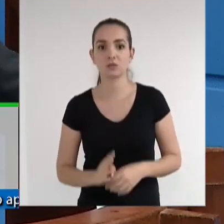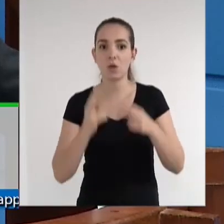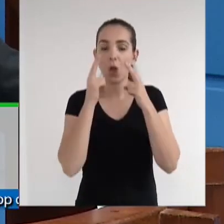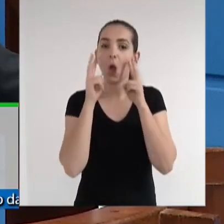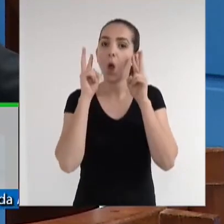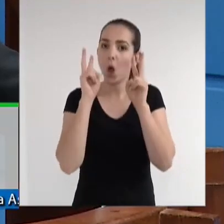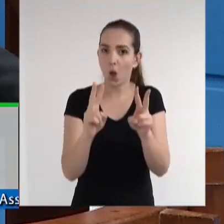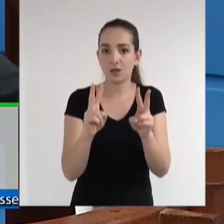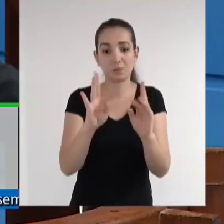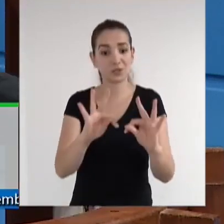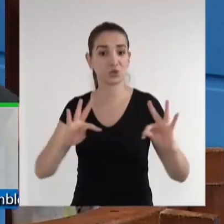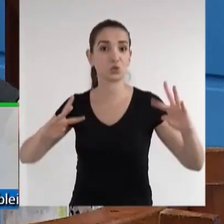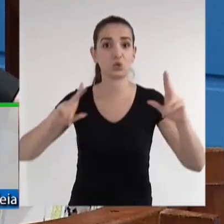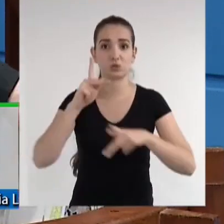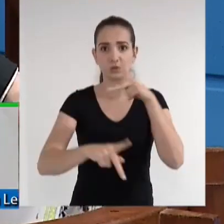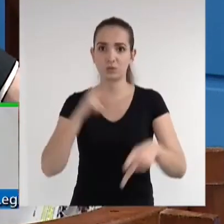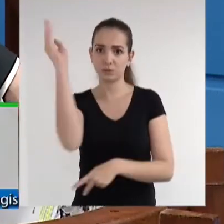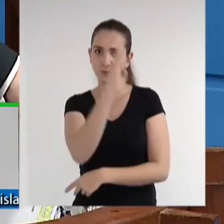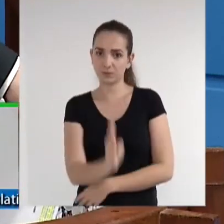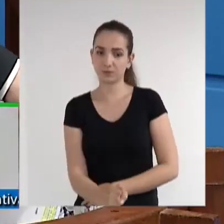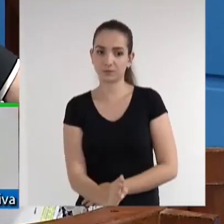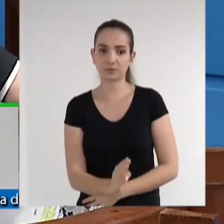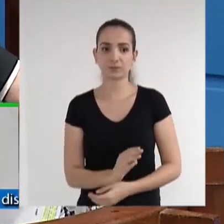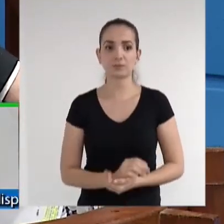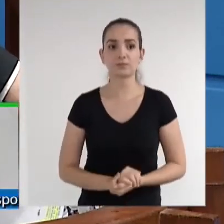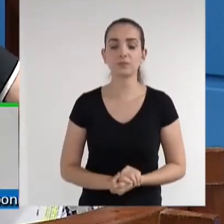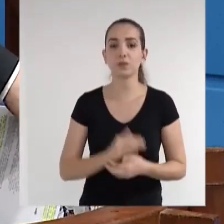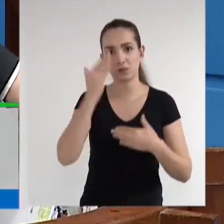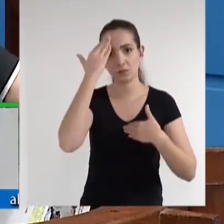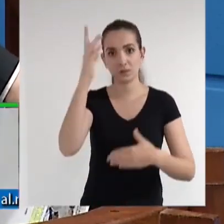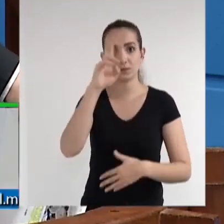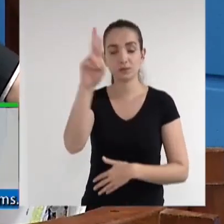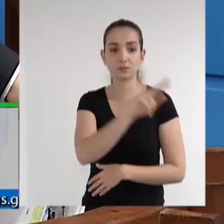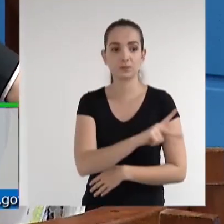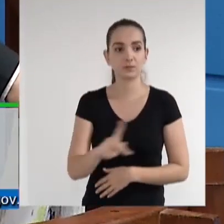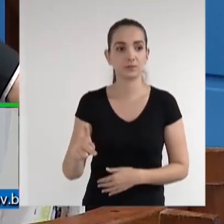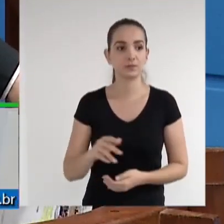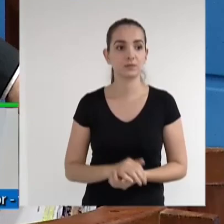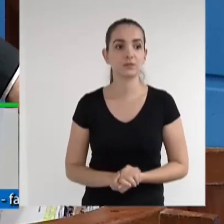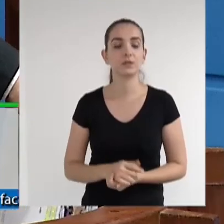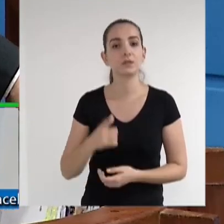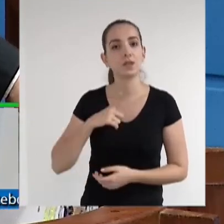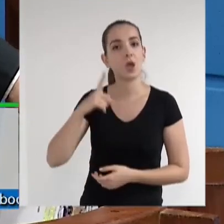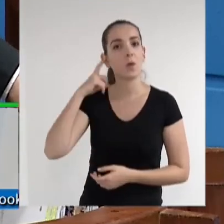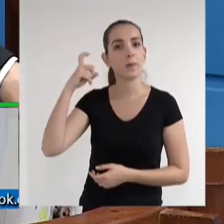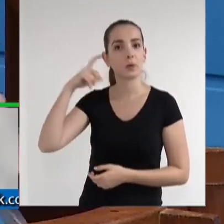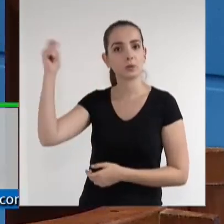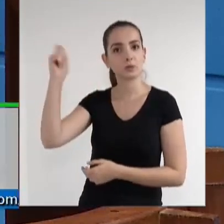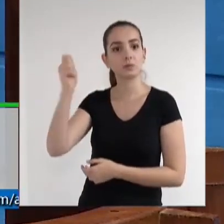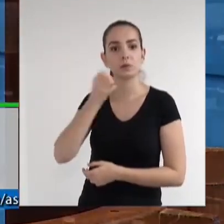olha para todos os brasileiros? Muito obrigado, senhor presidente. A campainha funciona mesmo, hein? Obrigado.